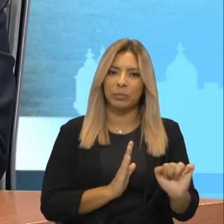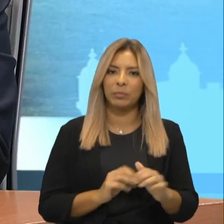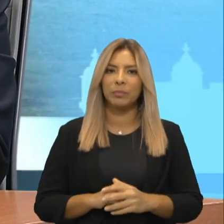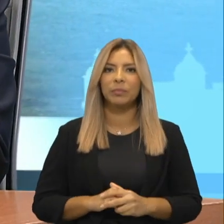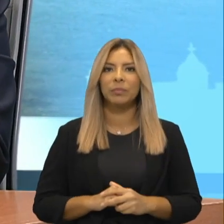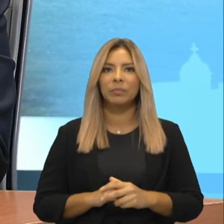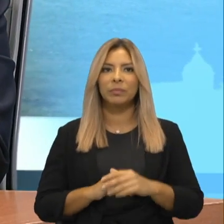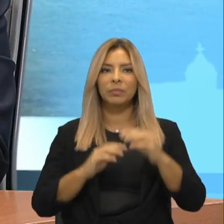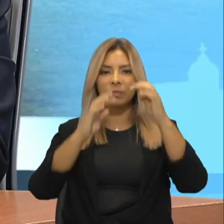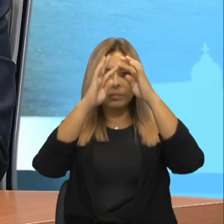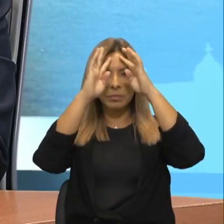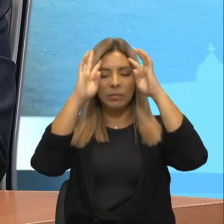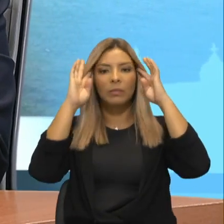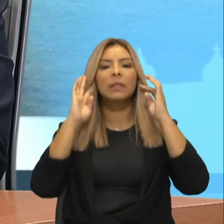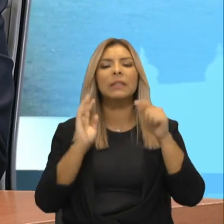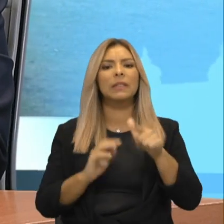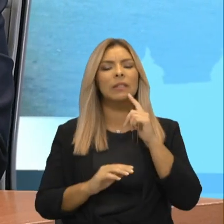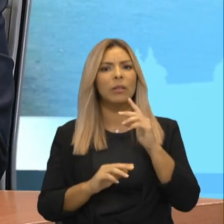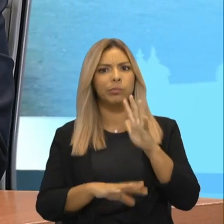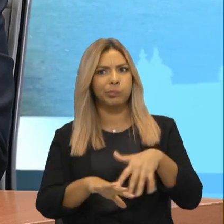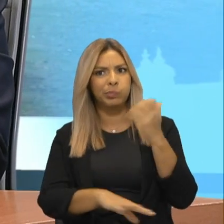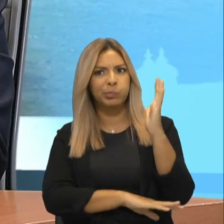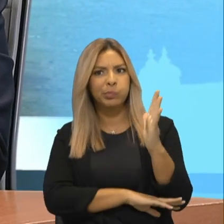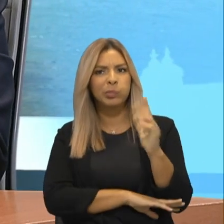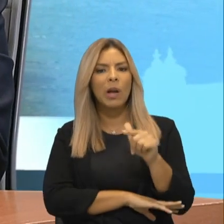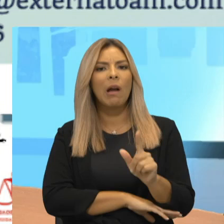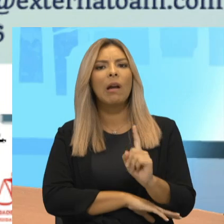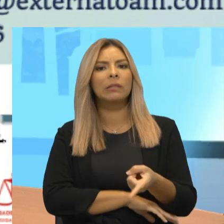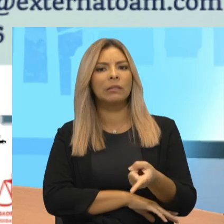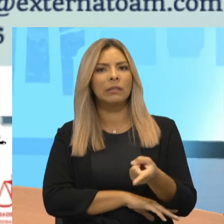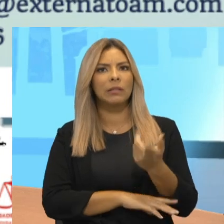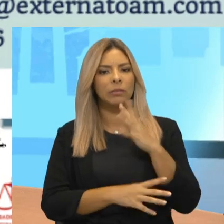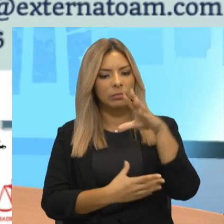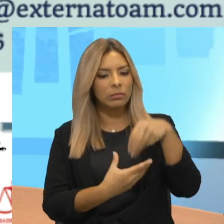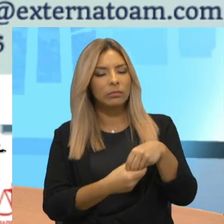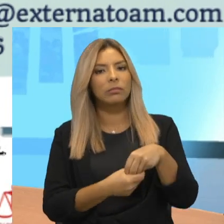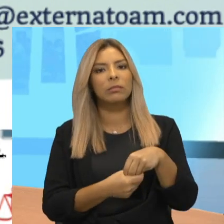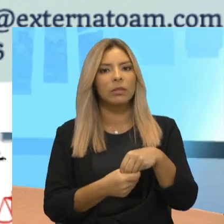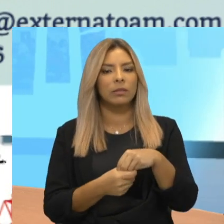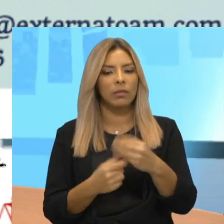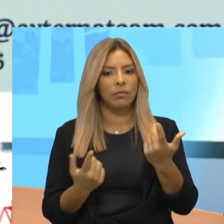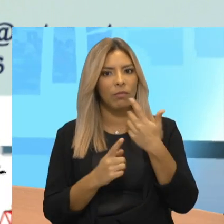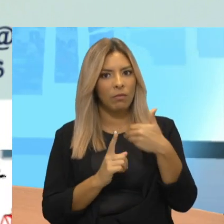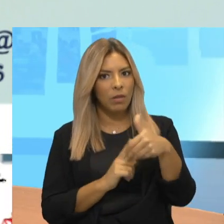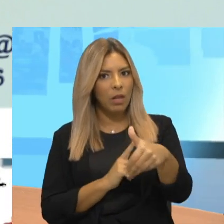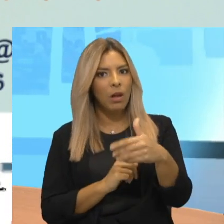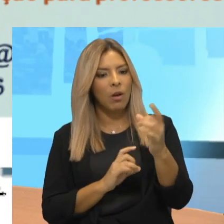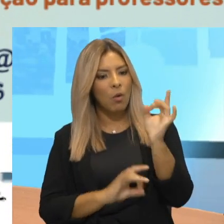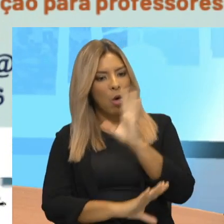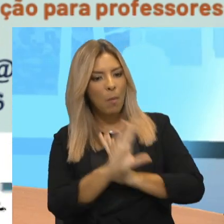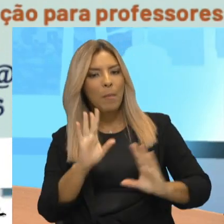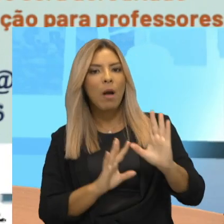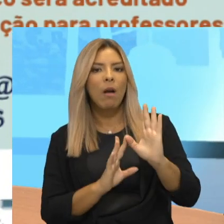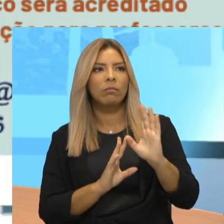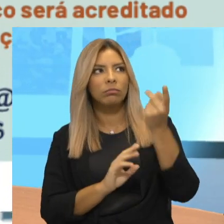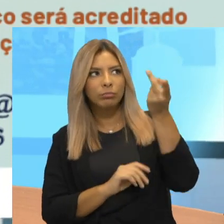Que congresso é este? Melhor diria, que congregação é esta que vem da Europa para Portugal, para um Portugal